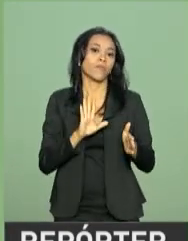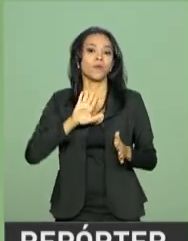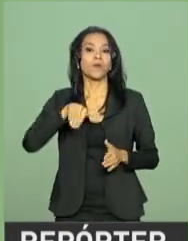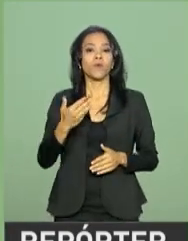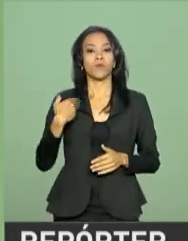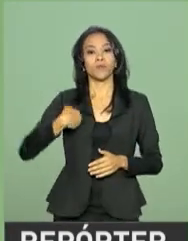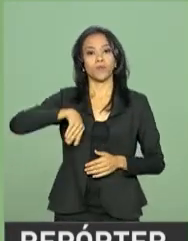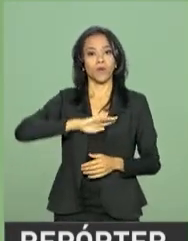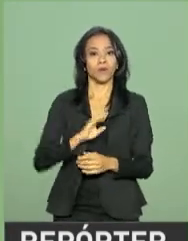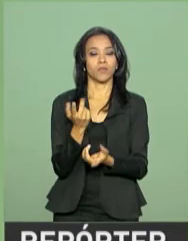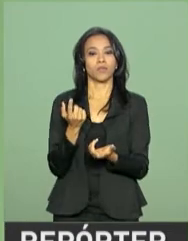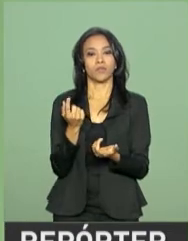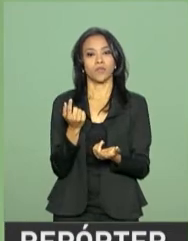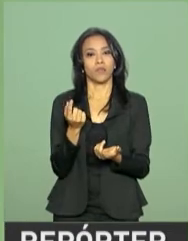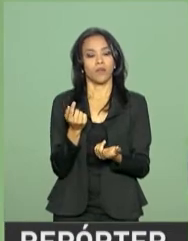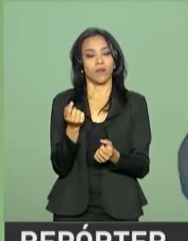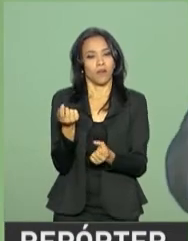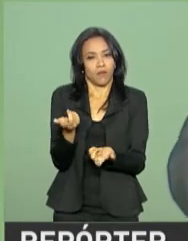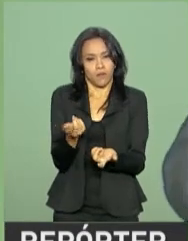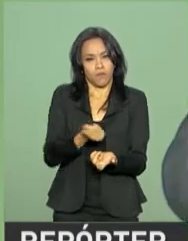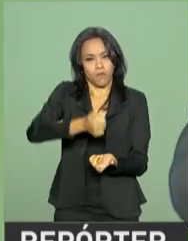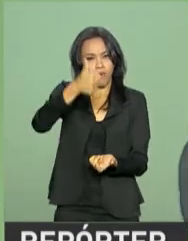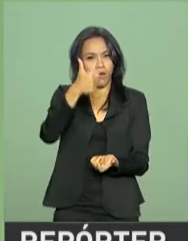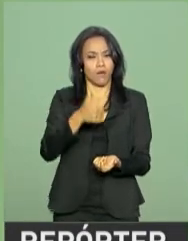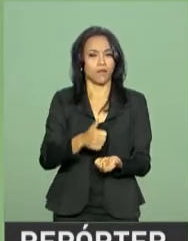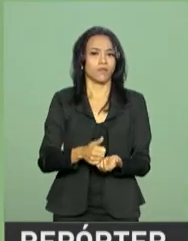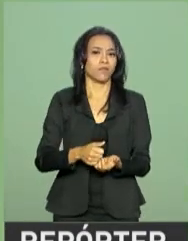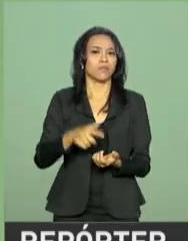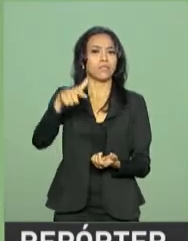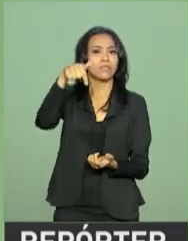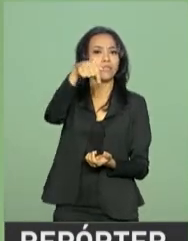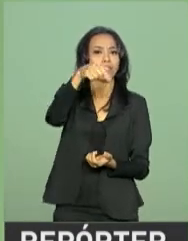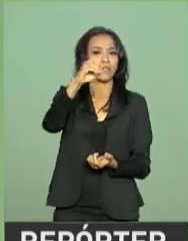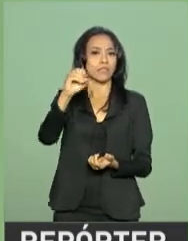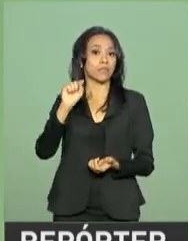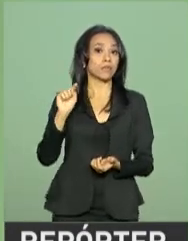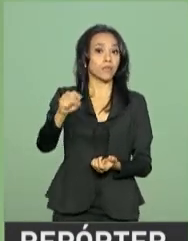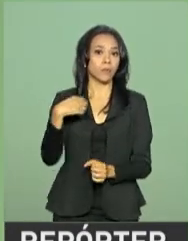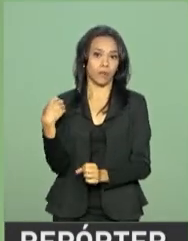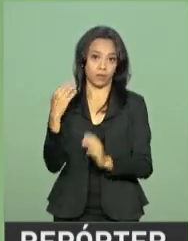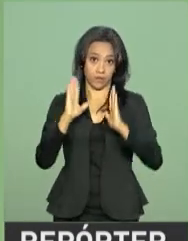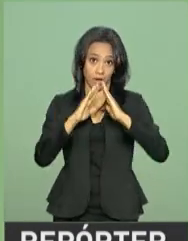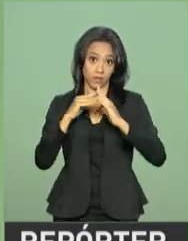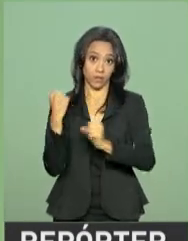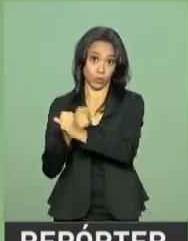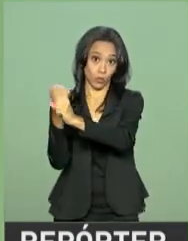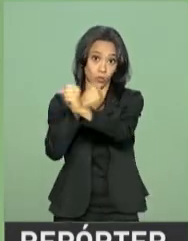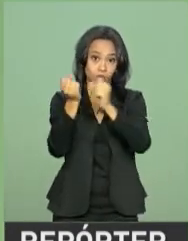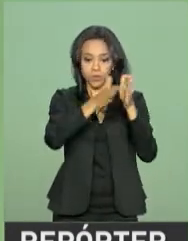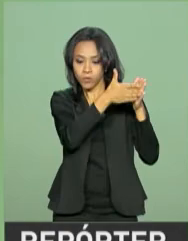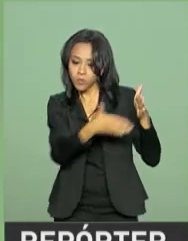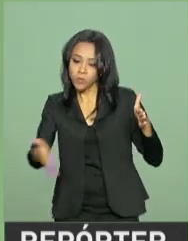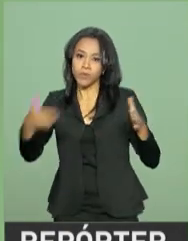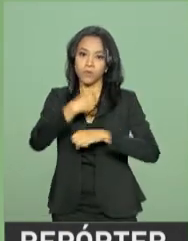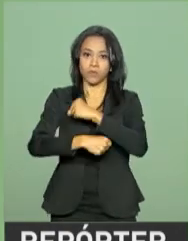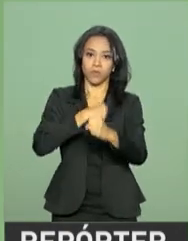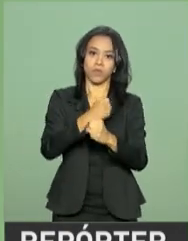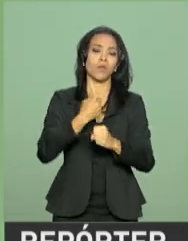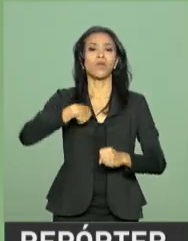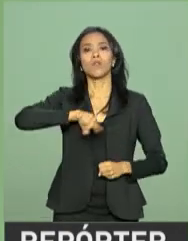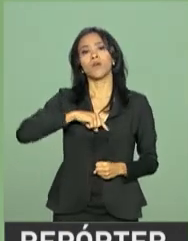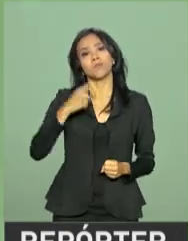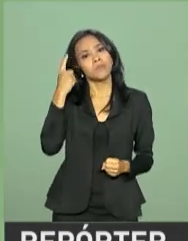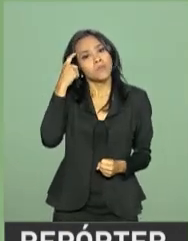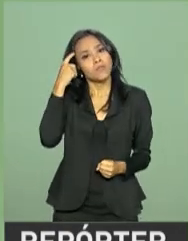produzimos quase 700 mil casas durante o ano nós estamos pensando não